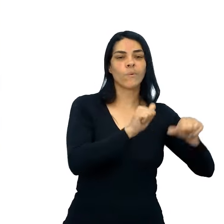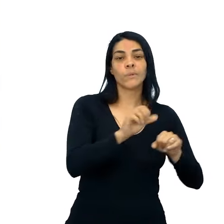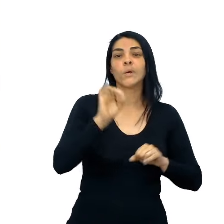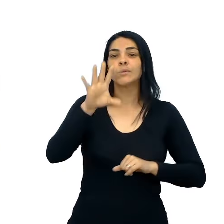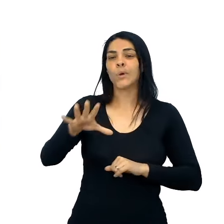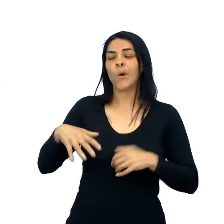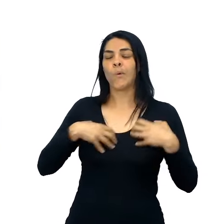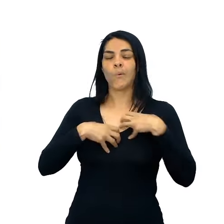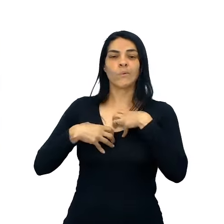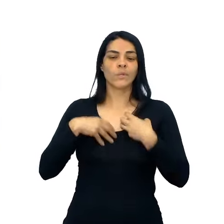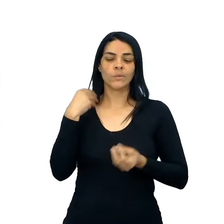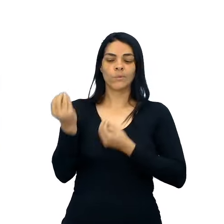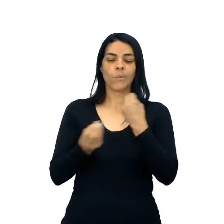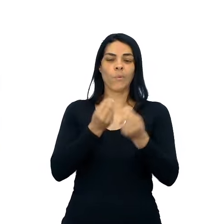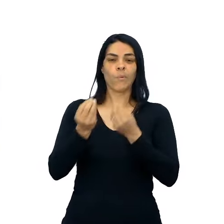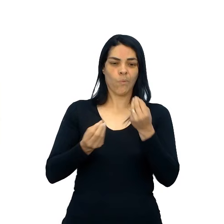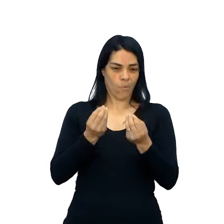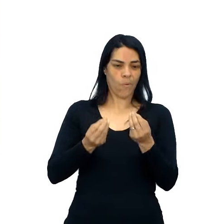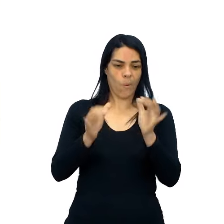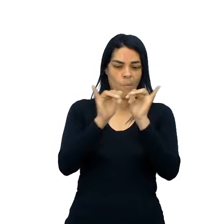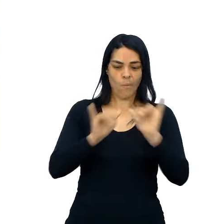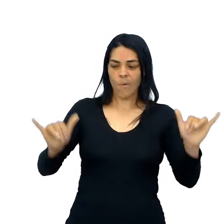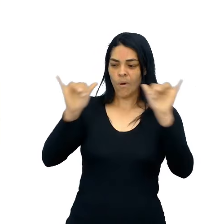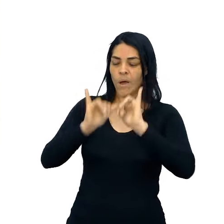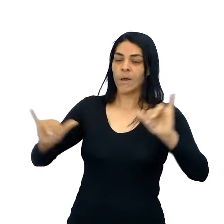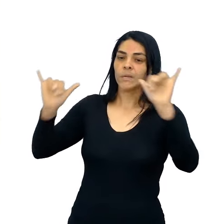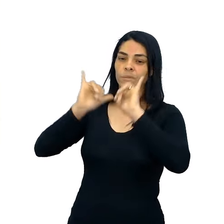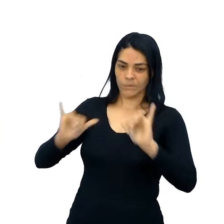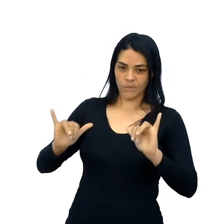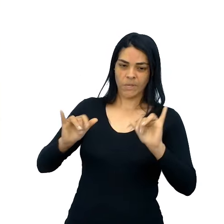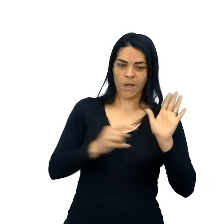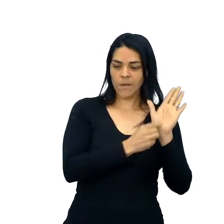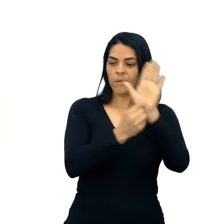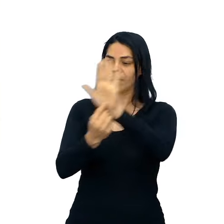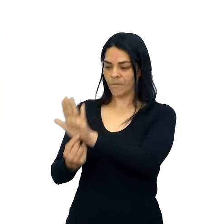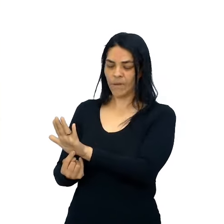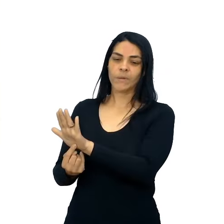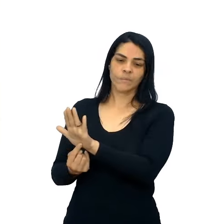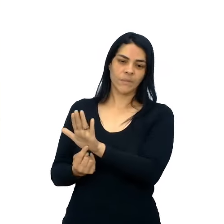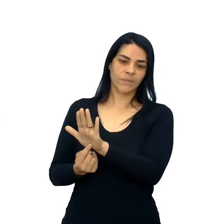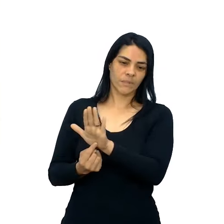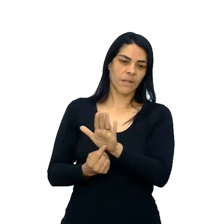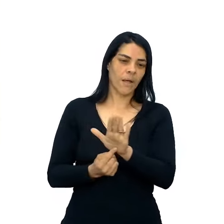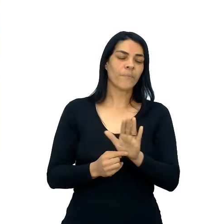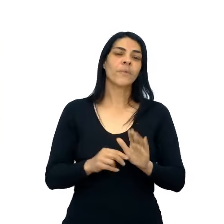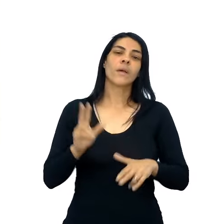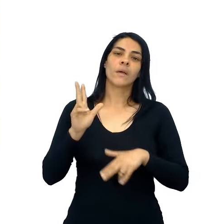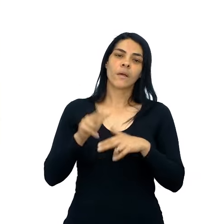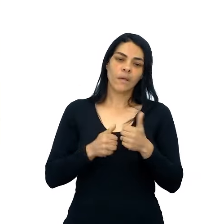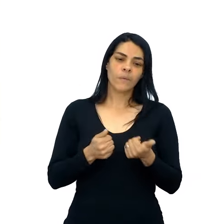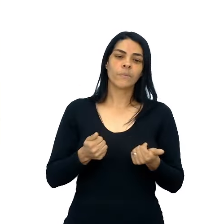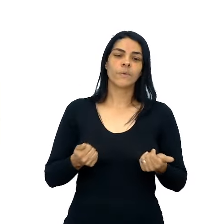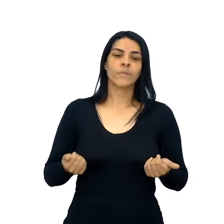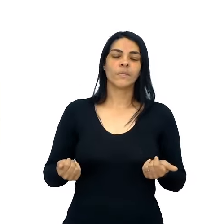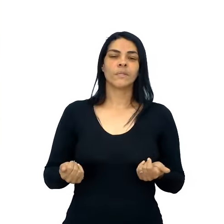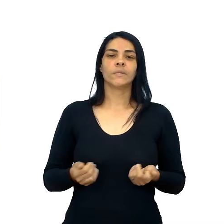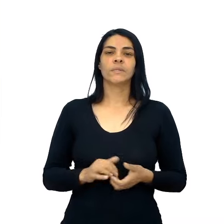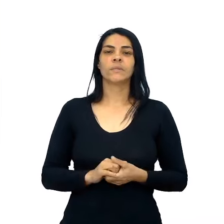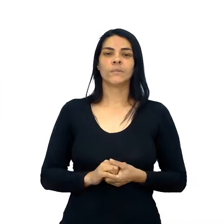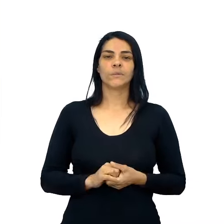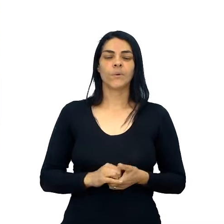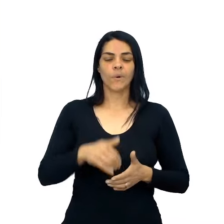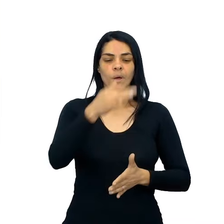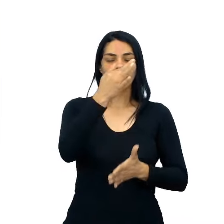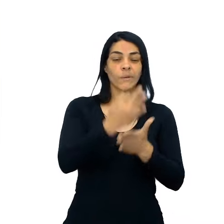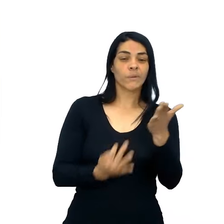forma como os enunciadores vão dizer, vão transmitir o fato, não é verdade? Então, por isso que Bakhtin diz que esses